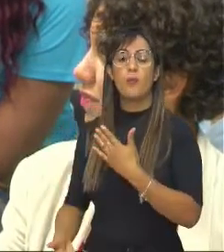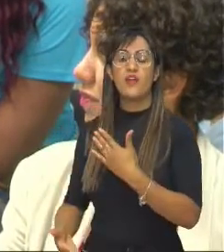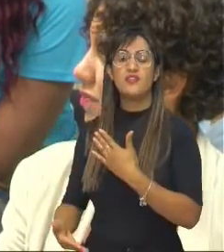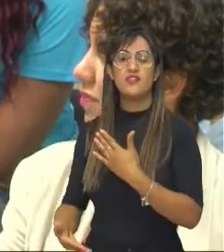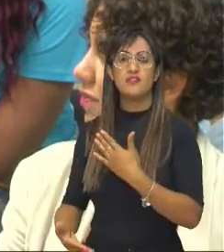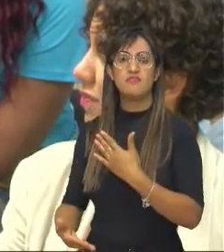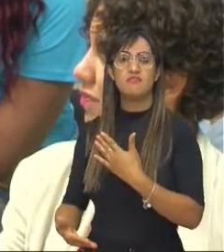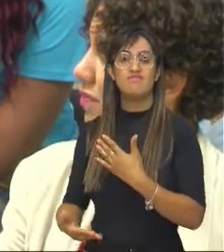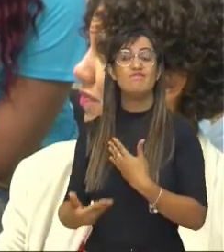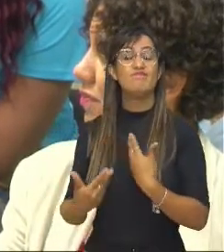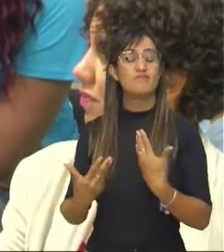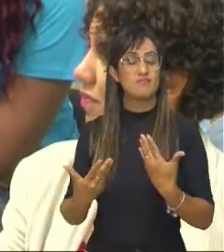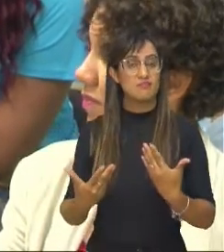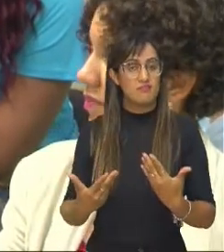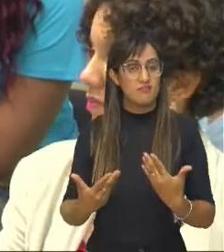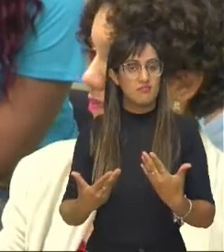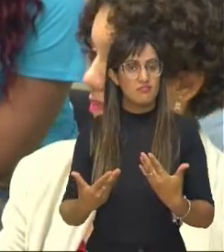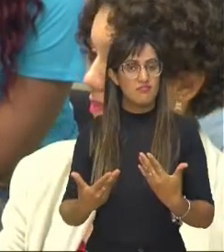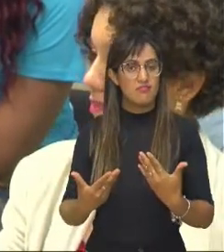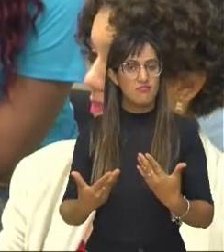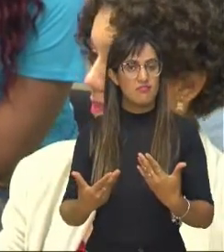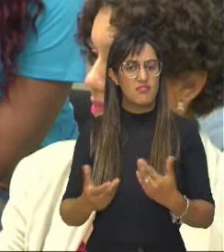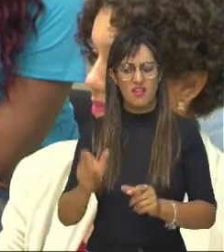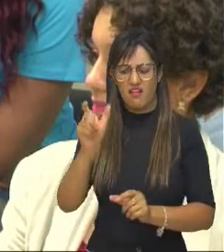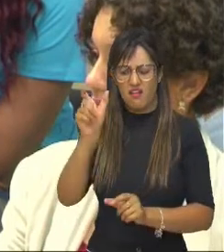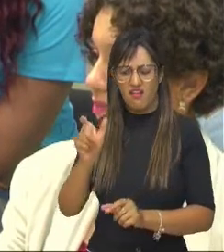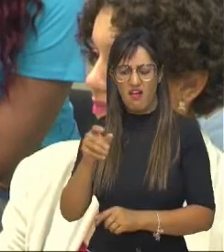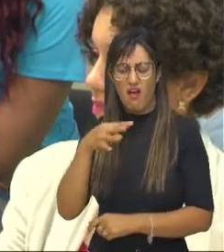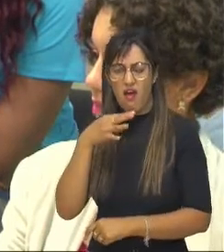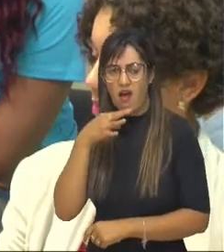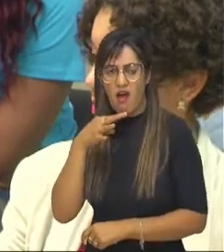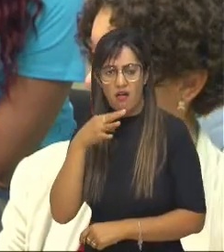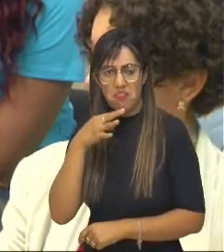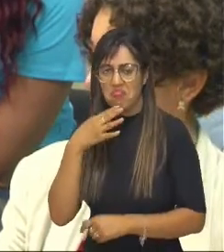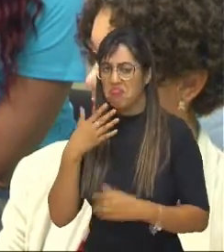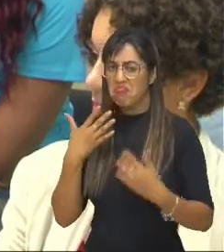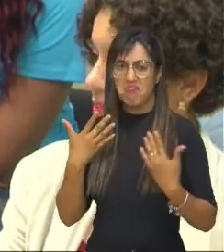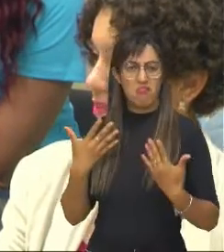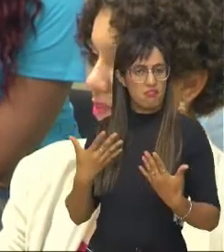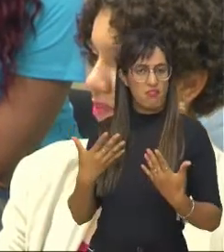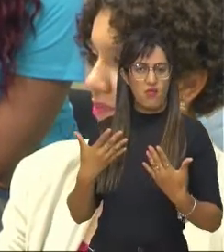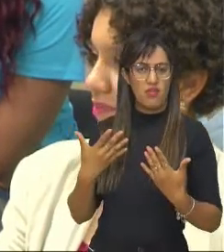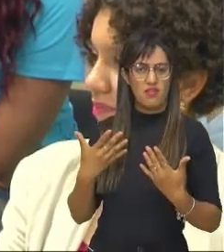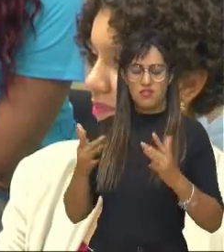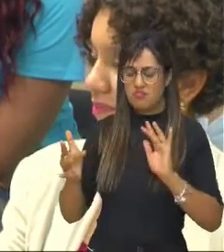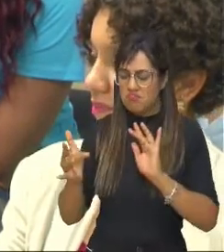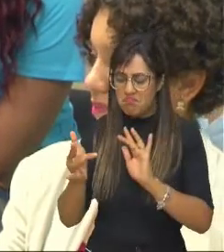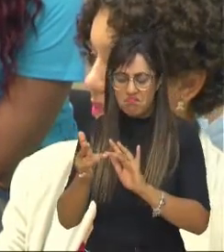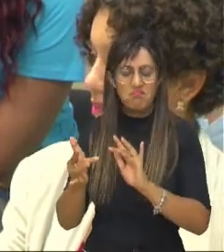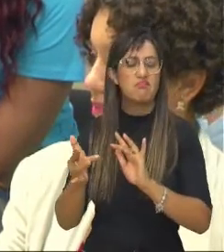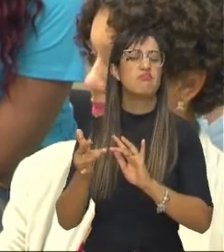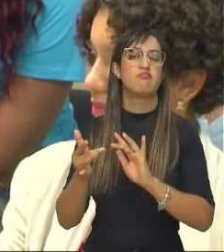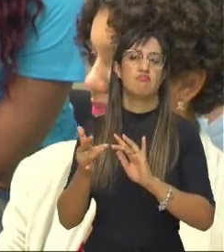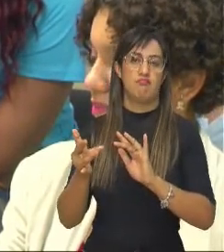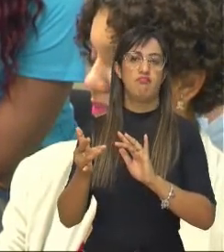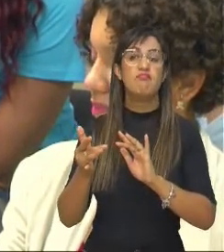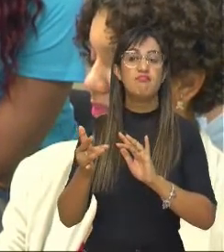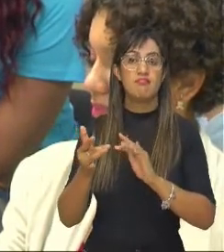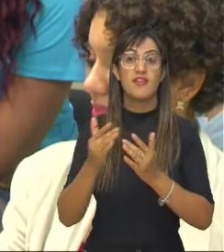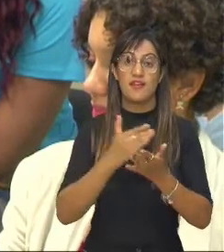tanto, sendo que uma pessoa que eu não conheço se foi, uma pessoa que eu não falo se foi. Né? E eu comecei a